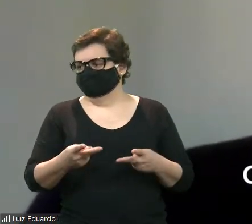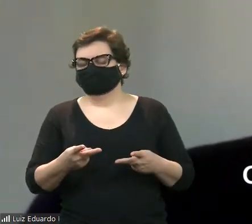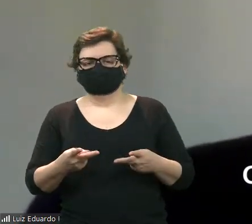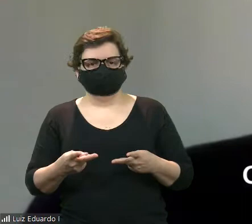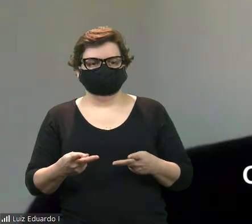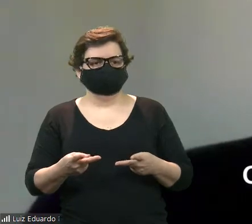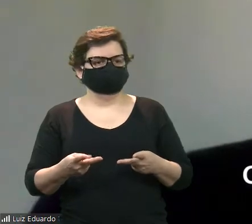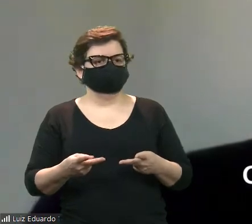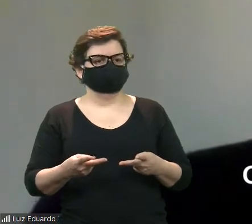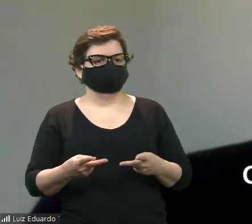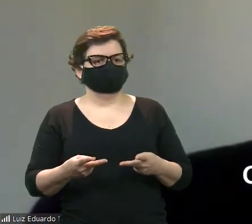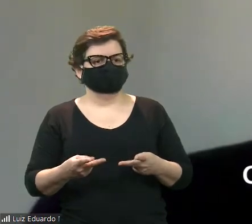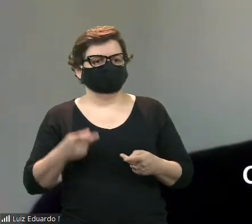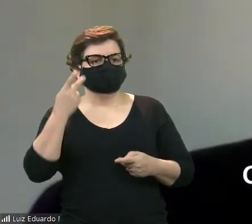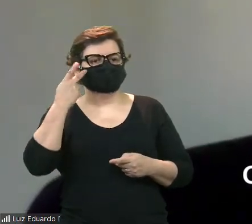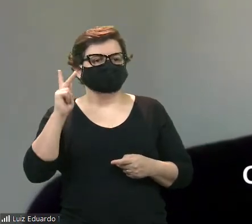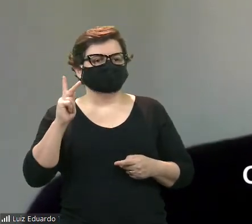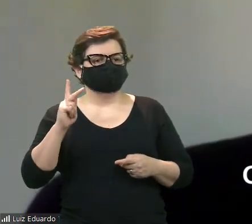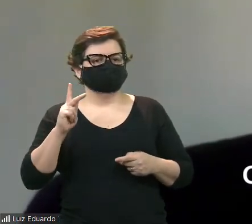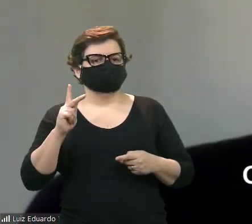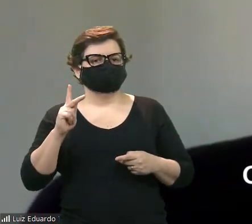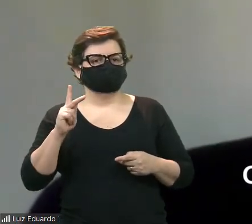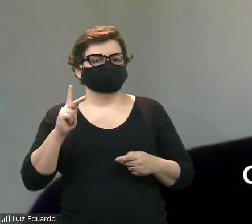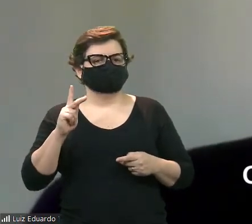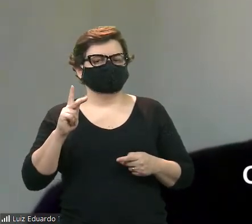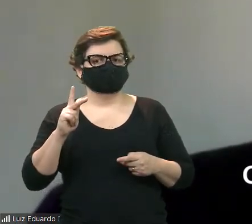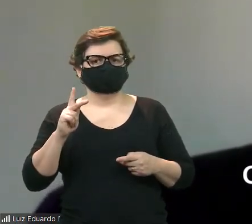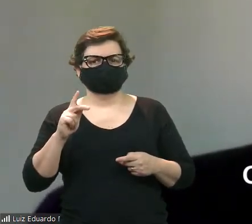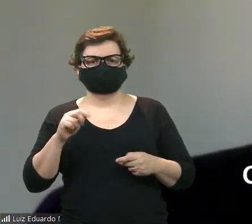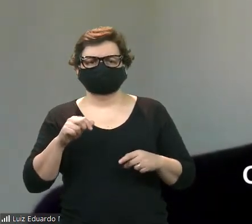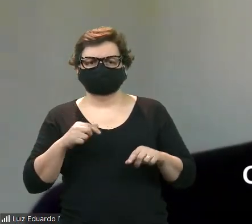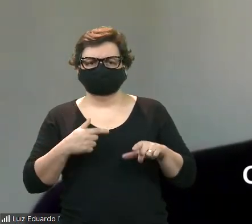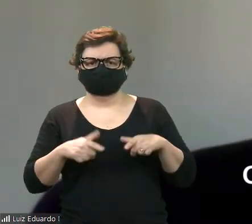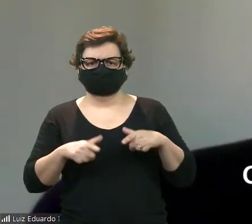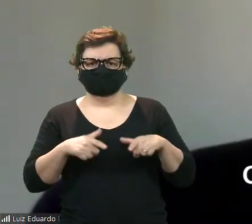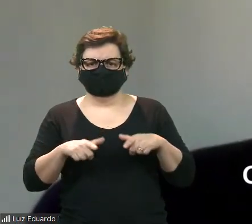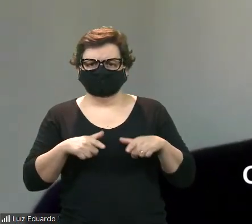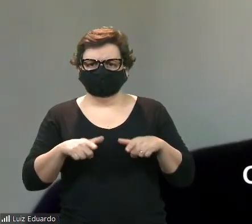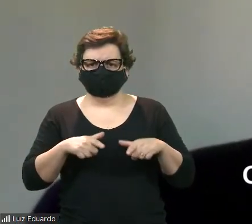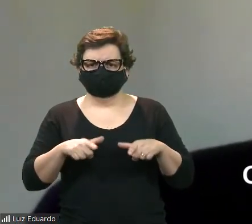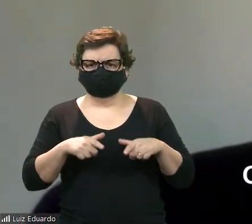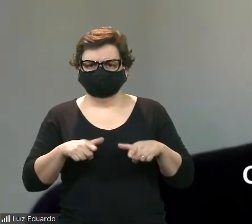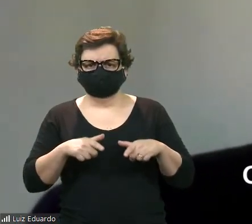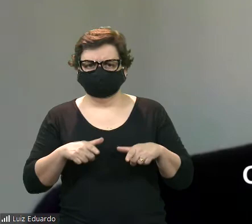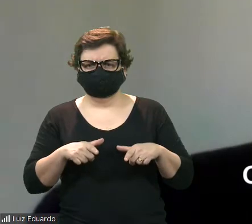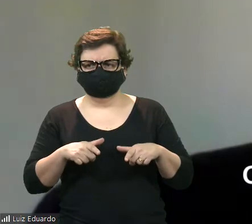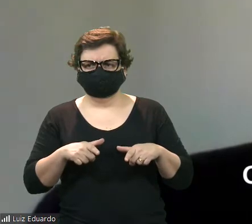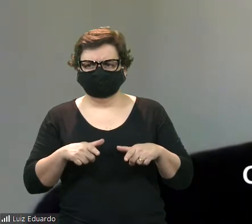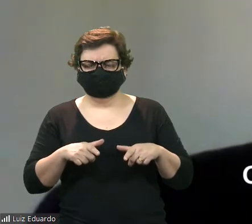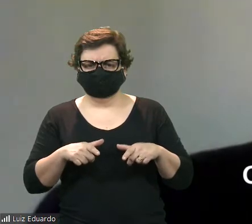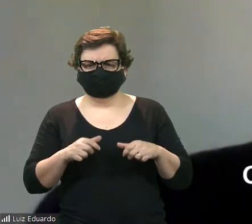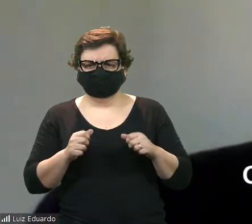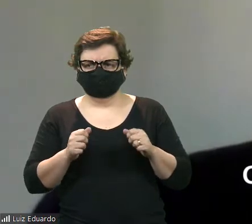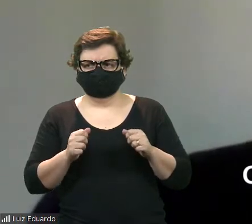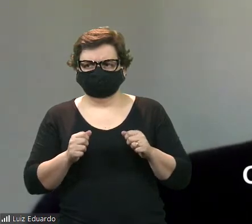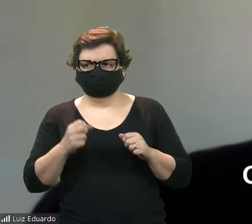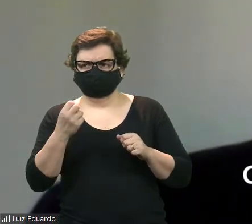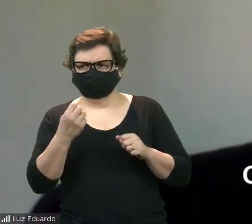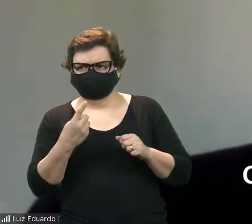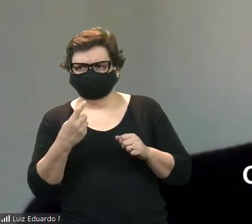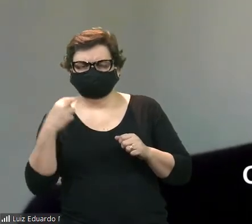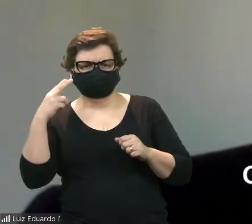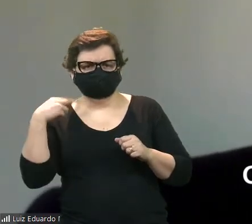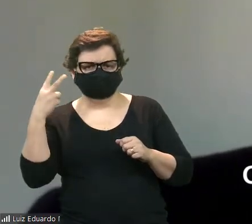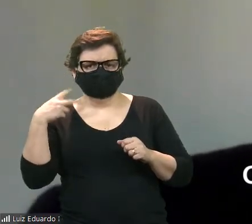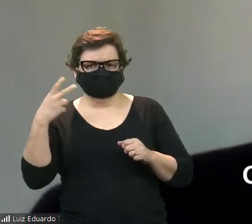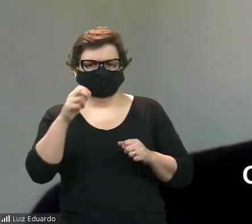convide para funcionar ad hoc um dos senhores vereadores. Eu gostaria só de esclarecer que